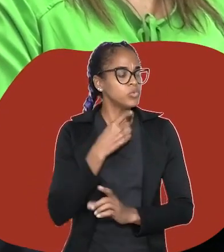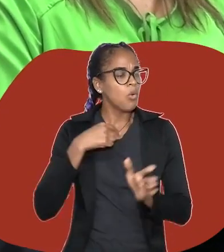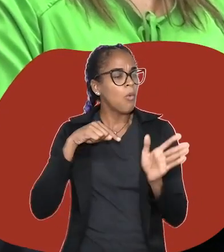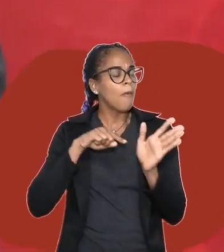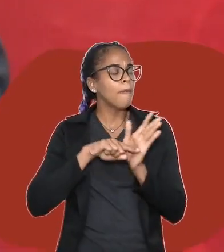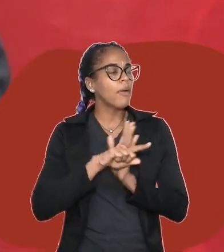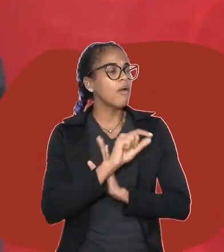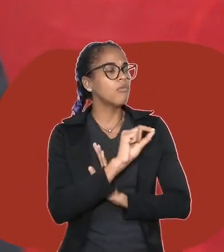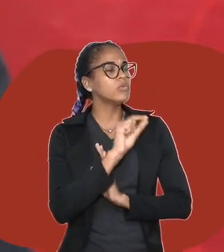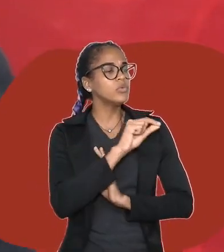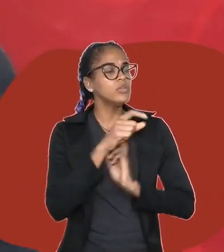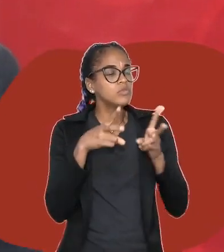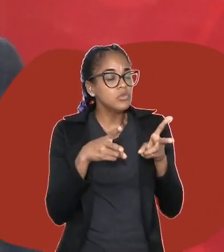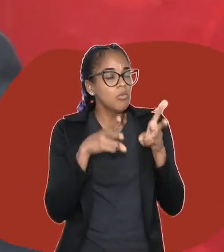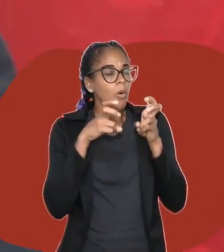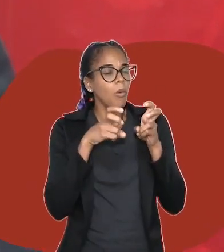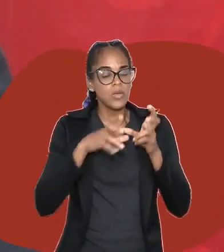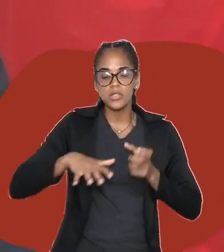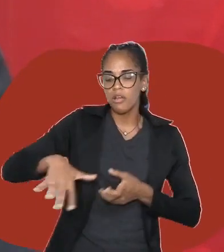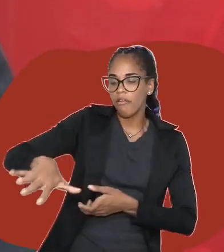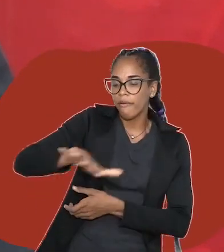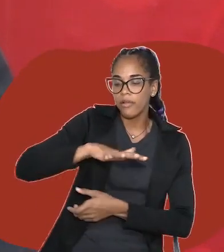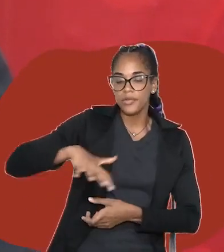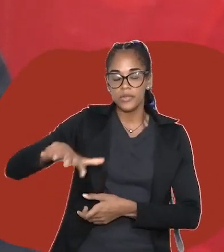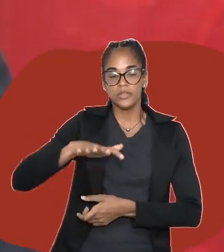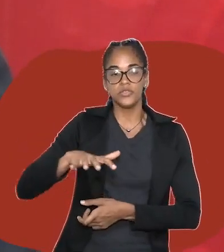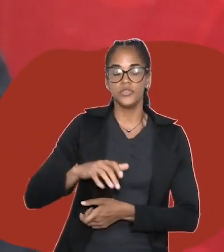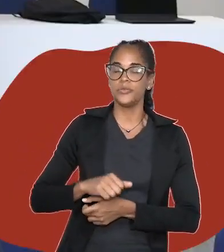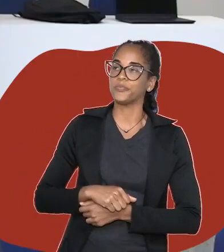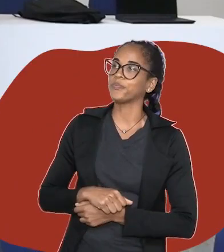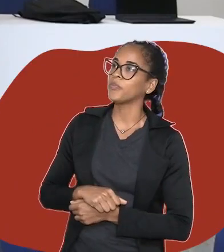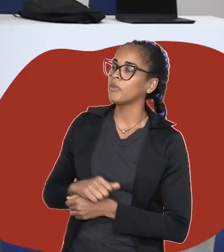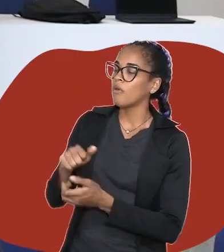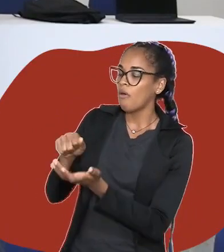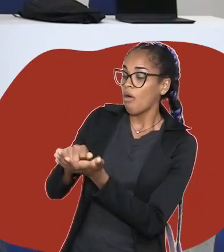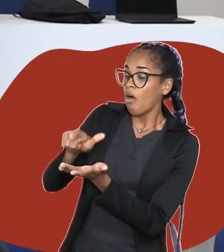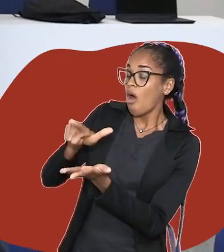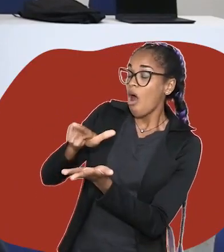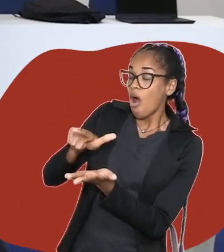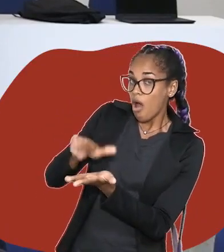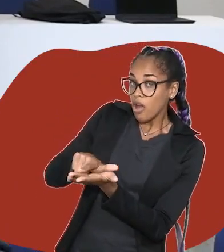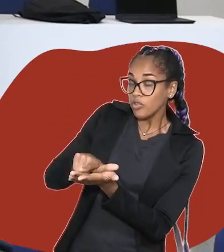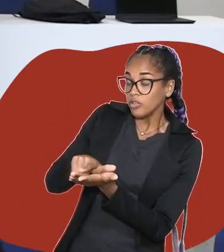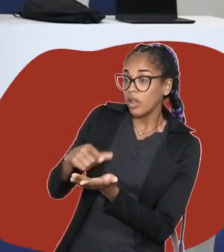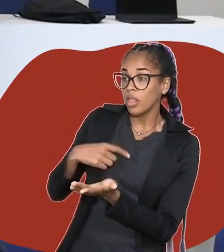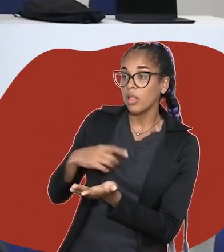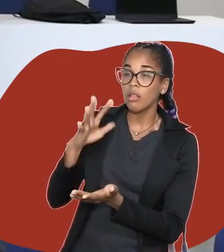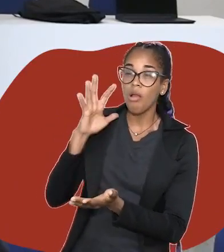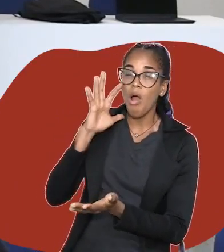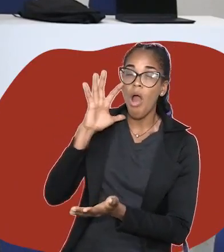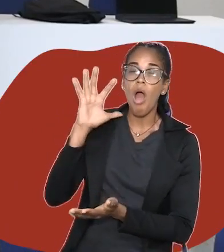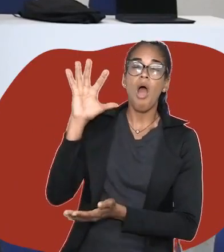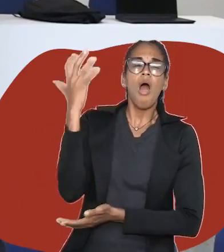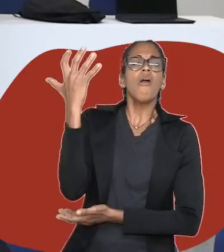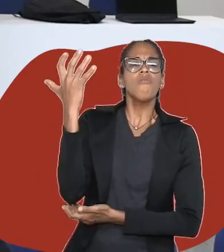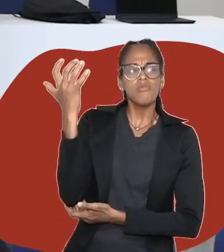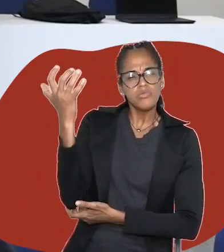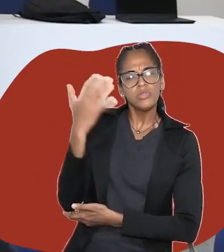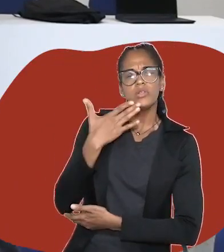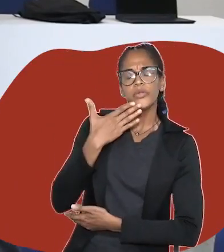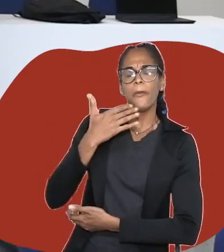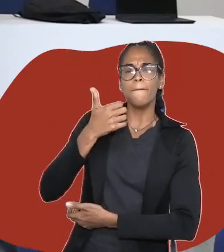e especificamente aqui, o que é que vocês observam de necessidade nessa circunscrição? A agenda tem corrido